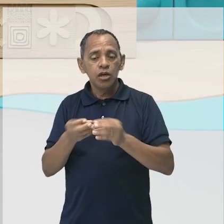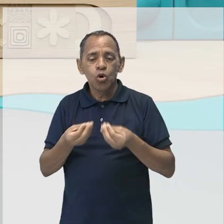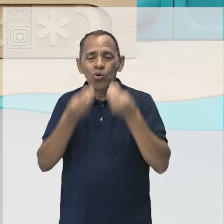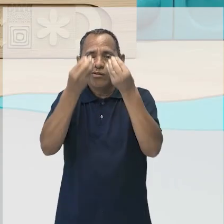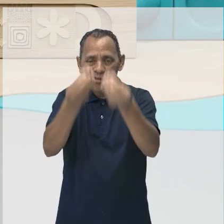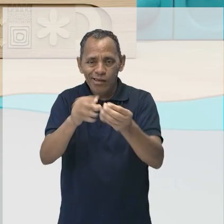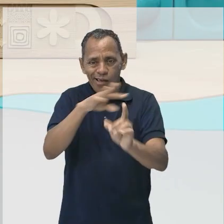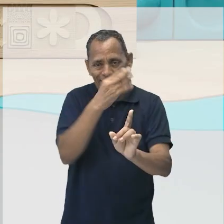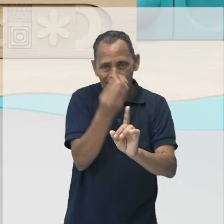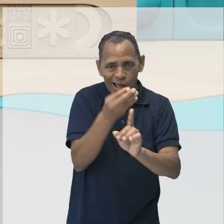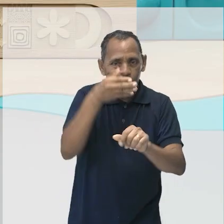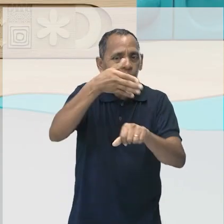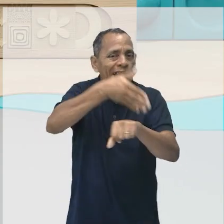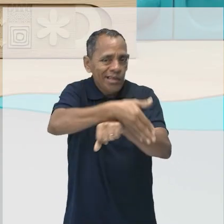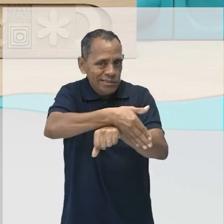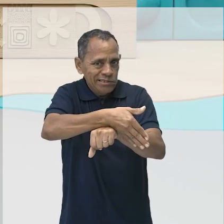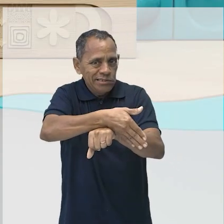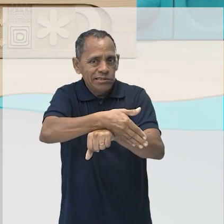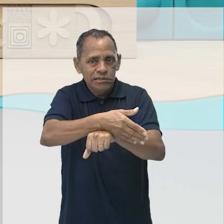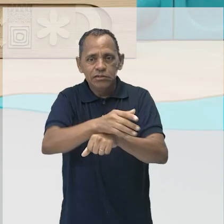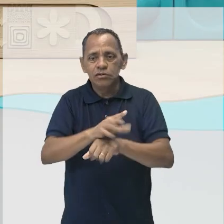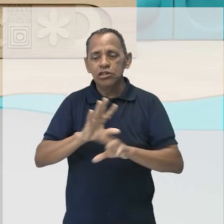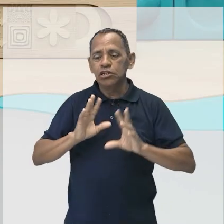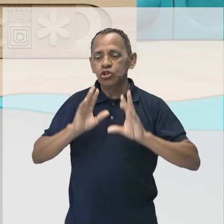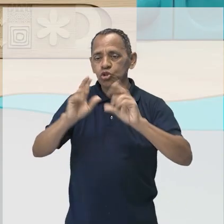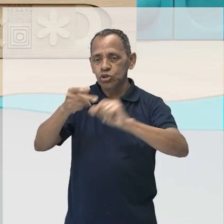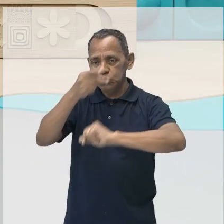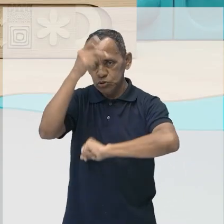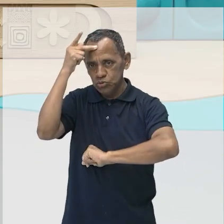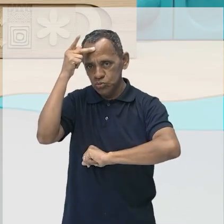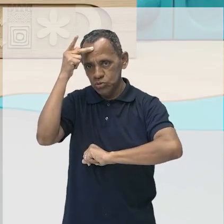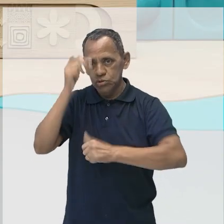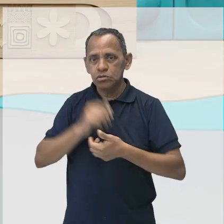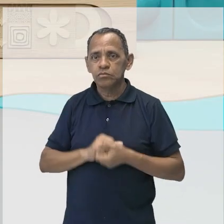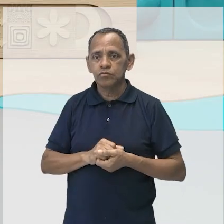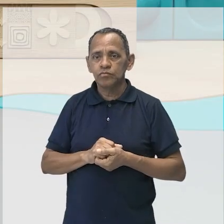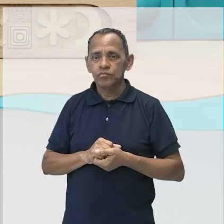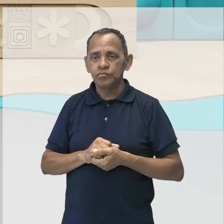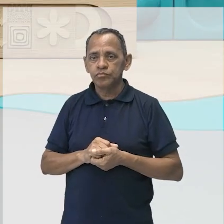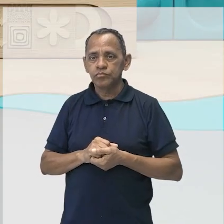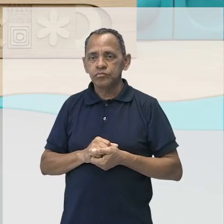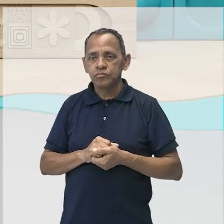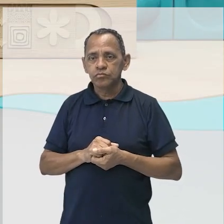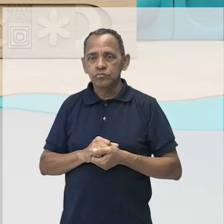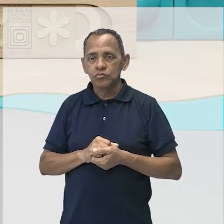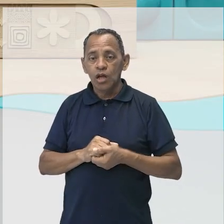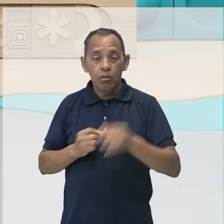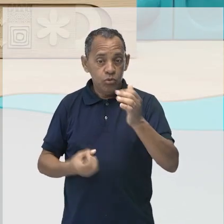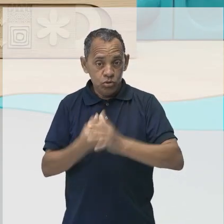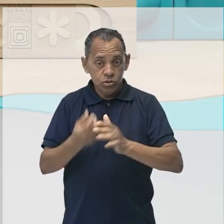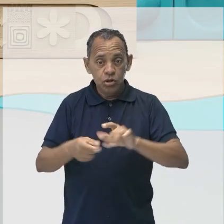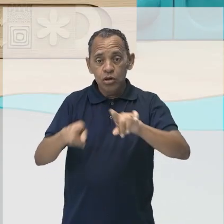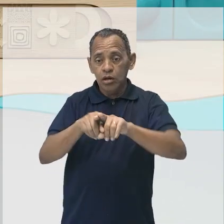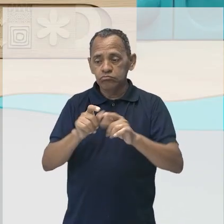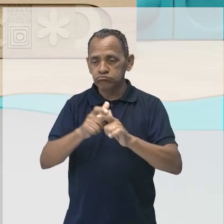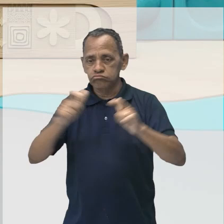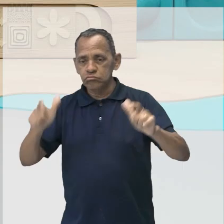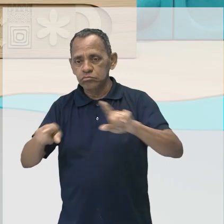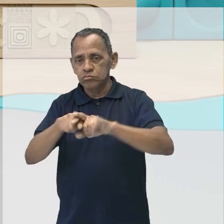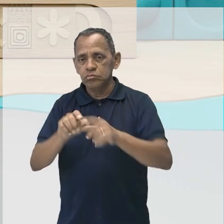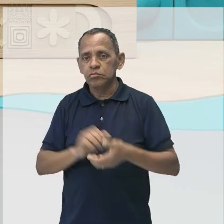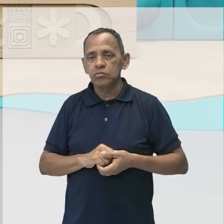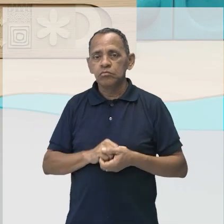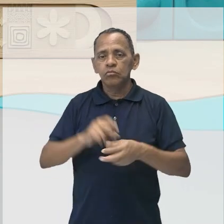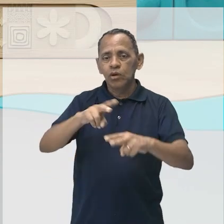todos, através do quê? Da produção em massa, através do quê? Da serigrafia, certo? E